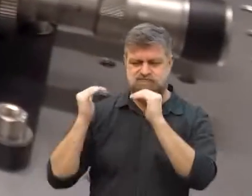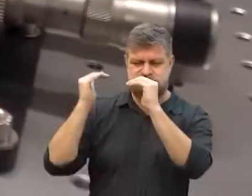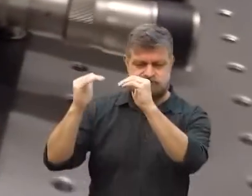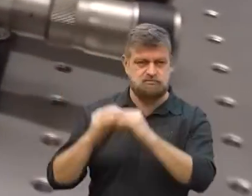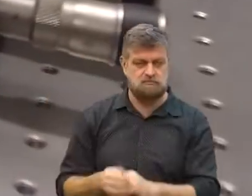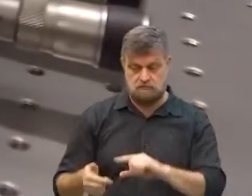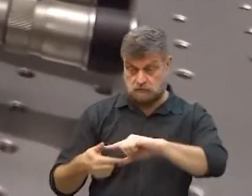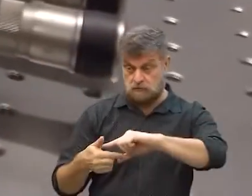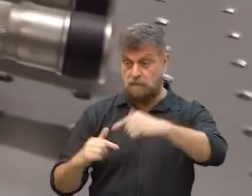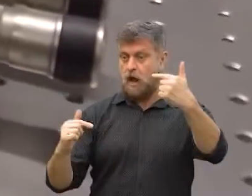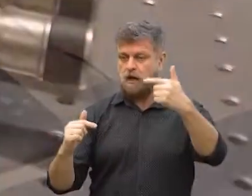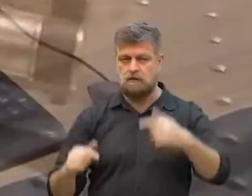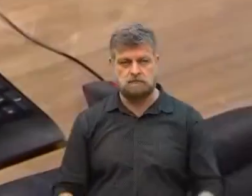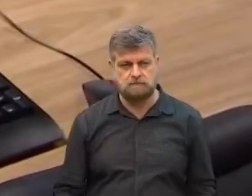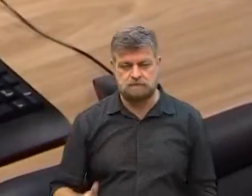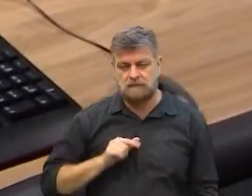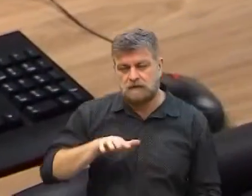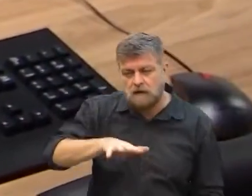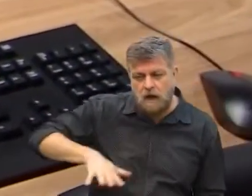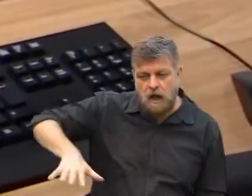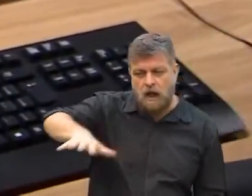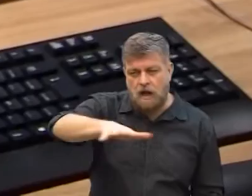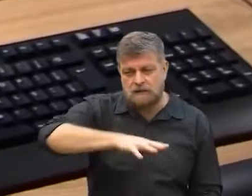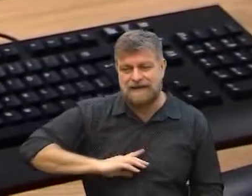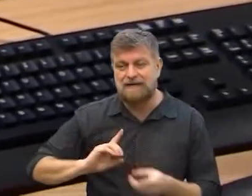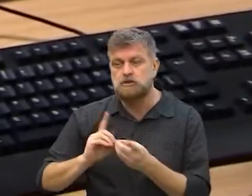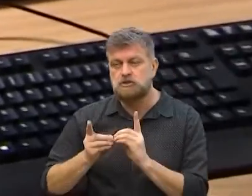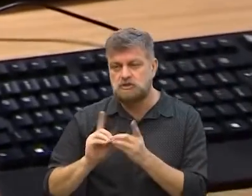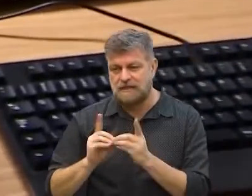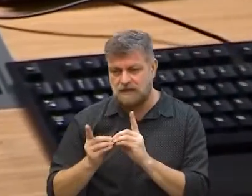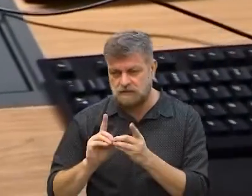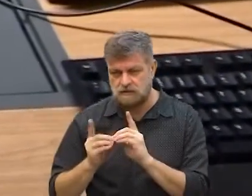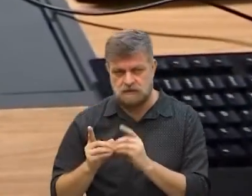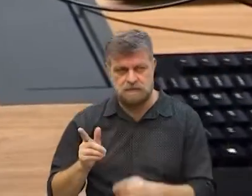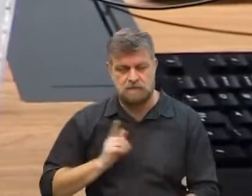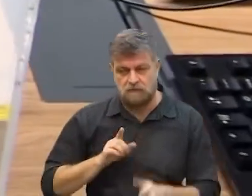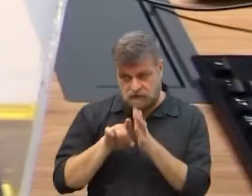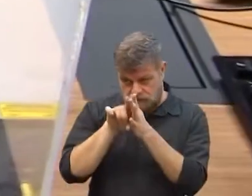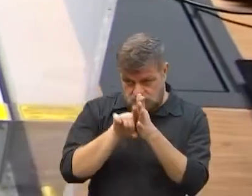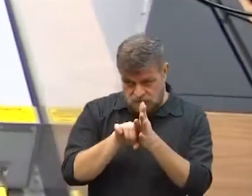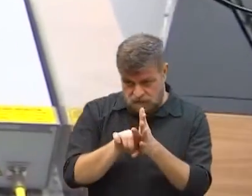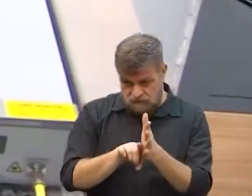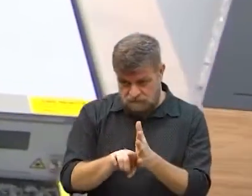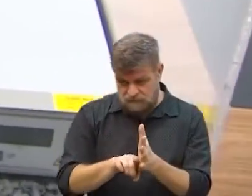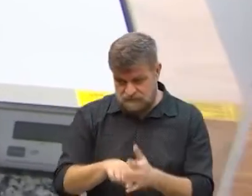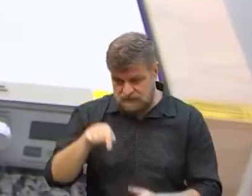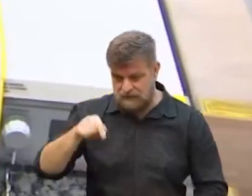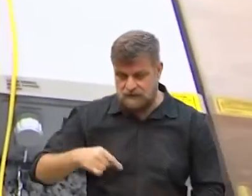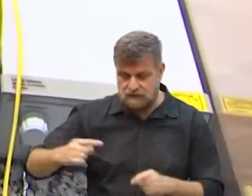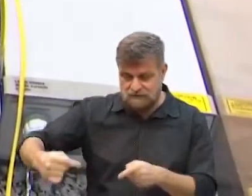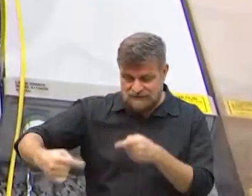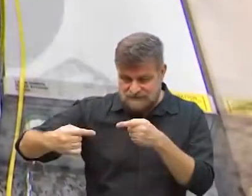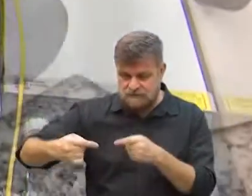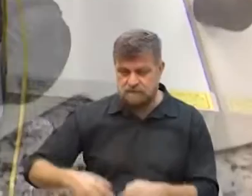geração. Na parte de didática, alguns são até de pesquisa, e que eles vão resolver atividade de pesquisa e